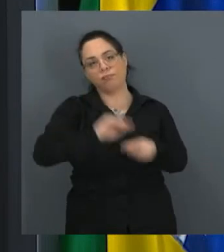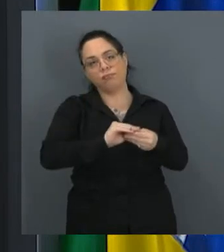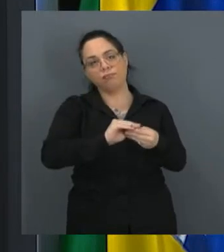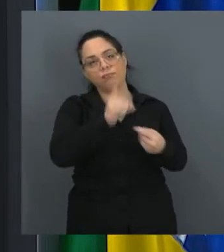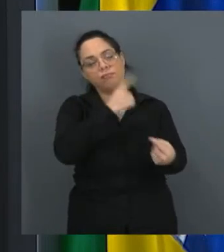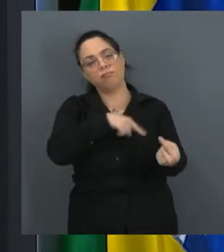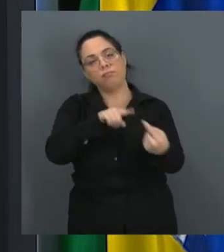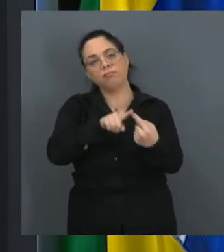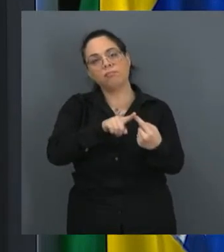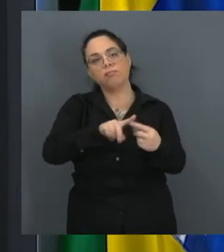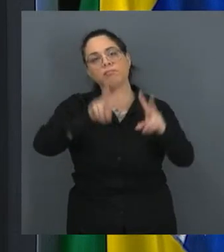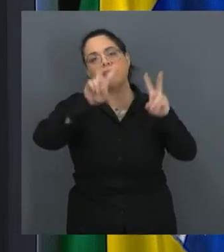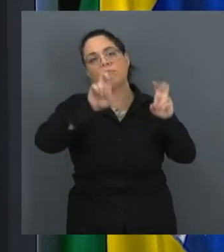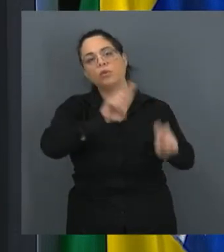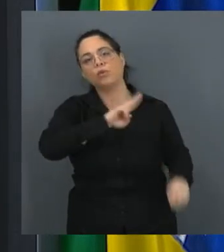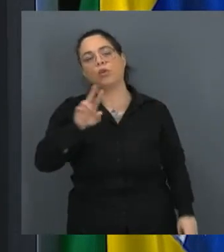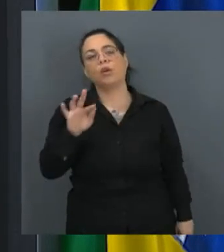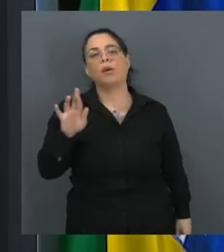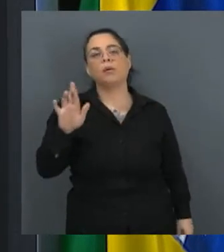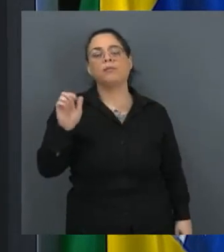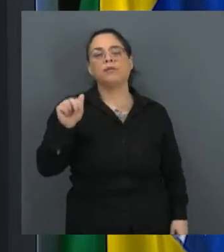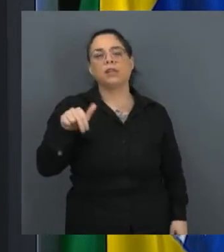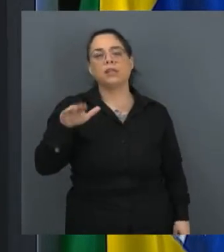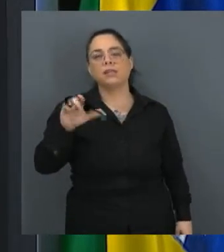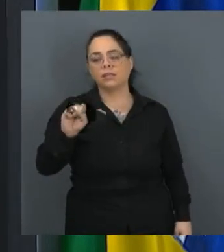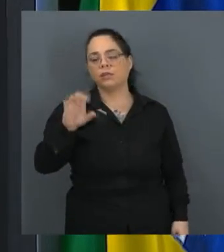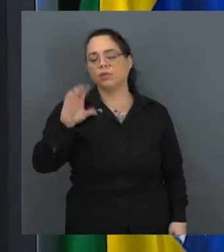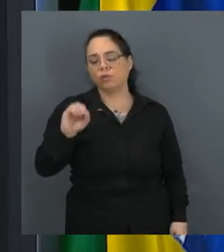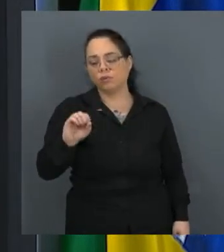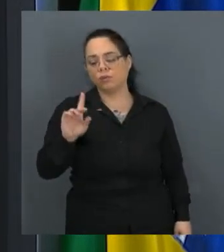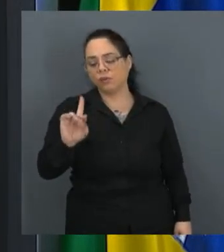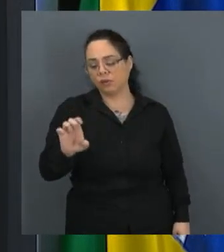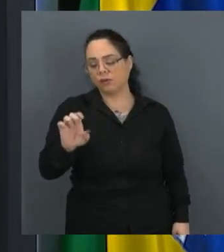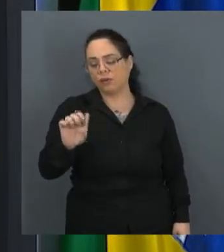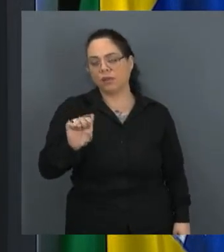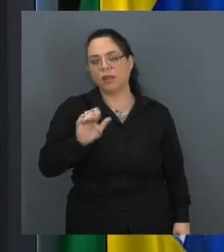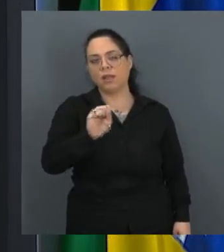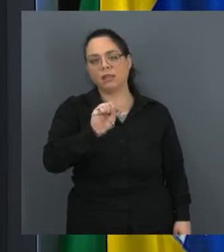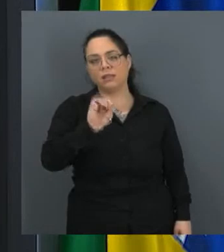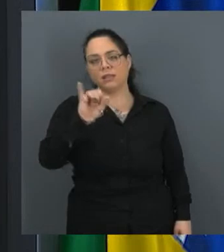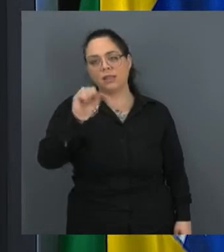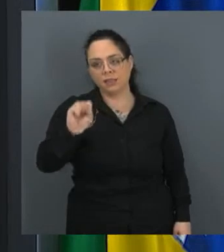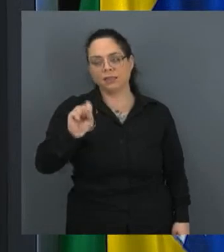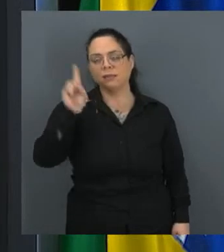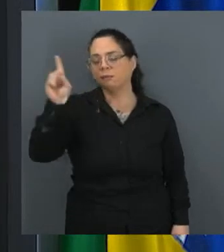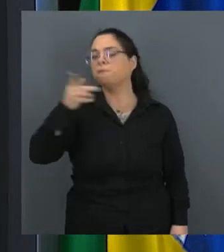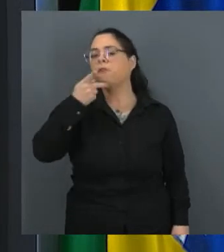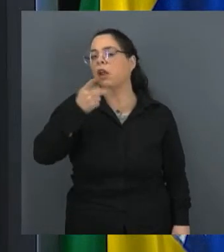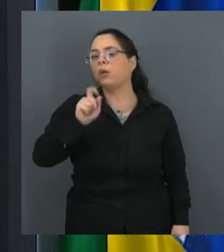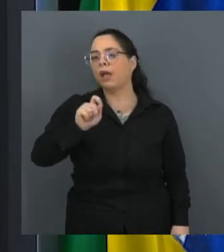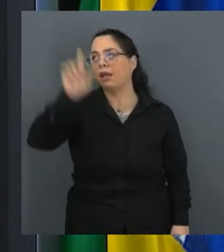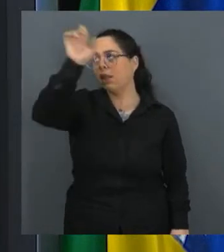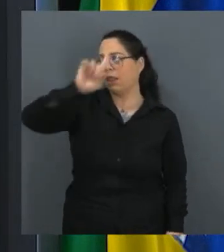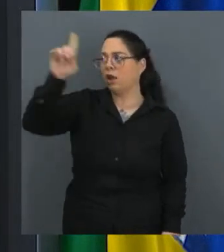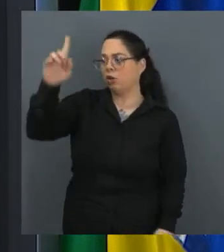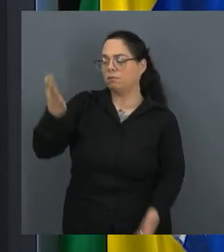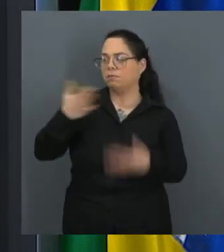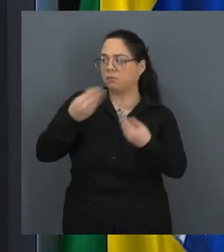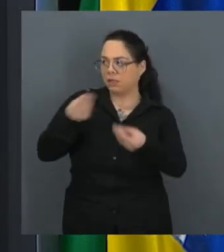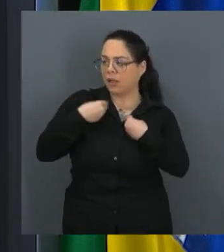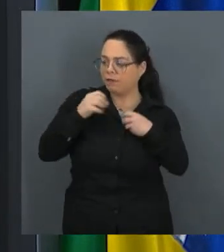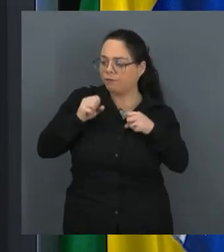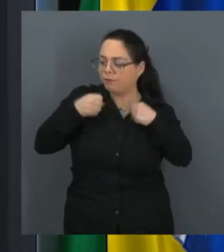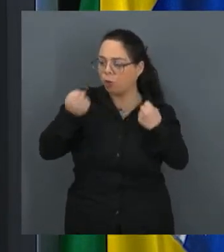profundo pensamento de Francisco de Assis. Abro aspas. Senhor, dai-me força para mudar o que pode ser